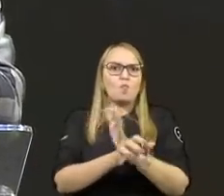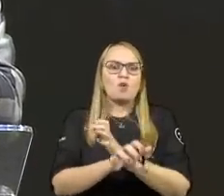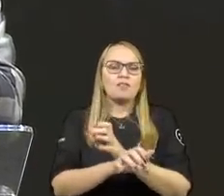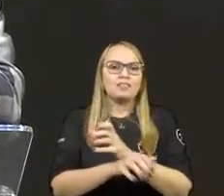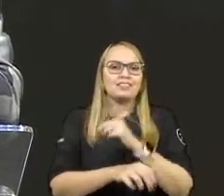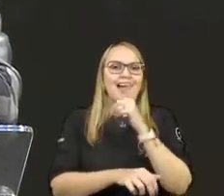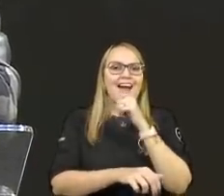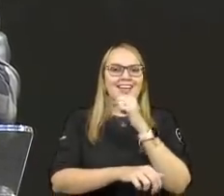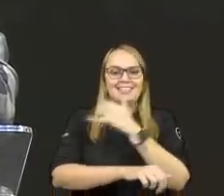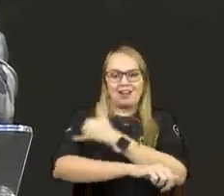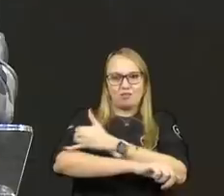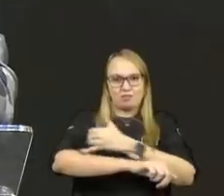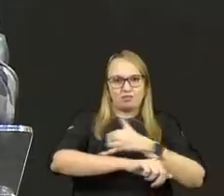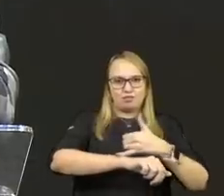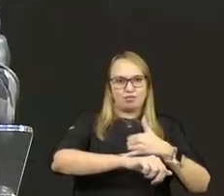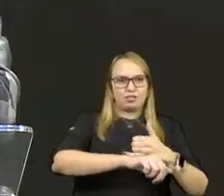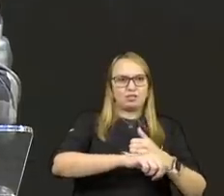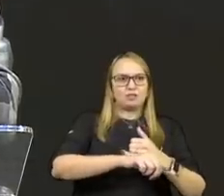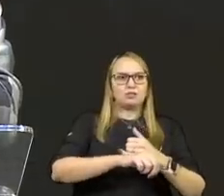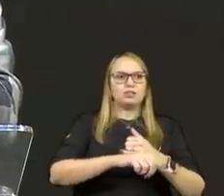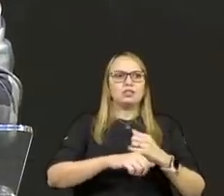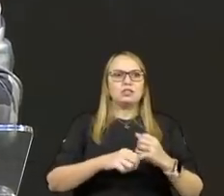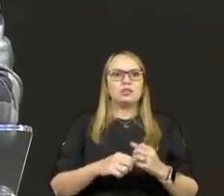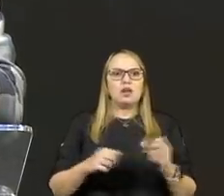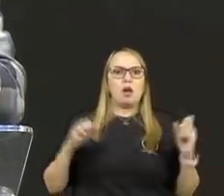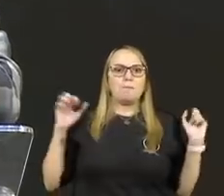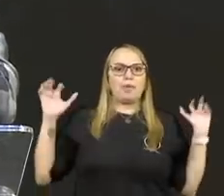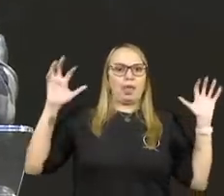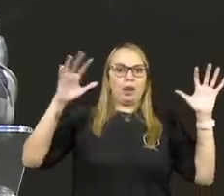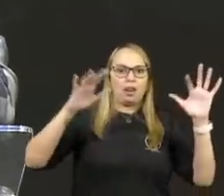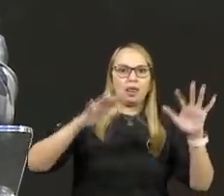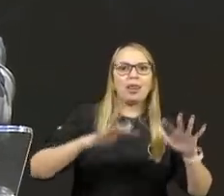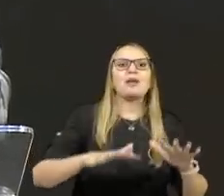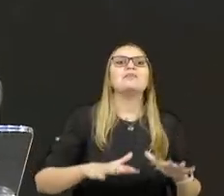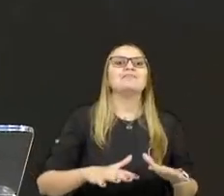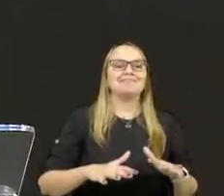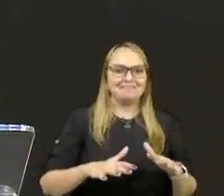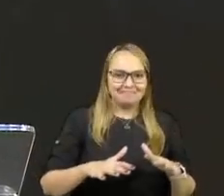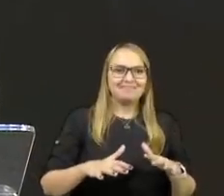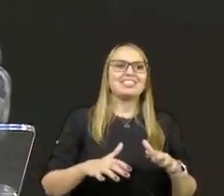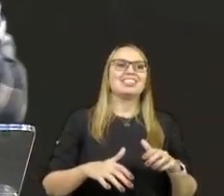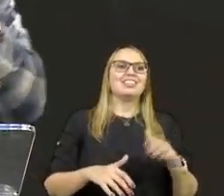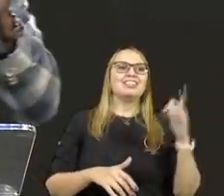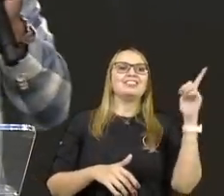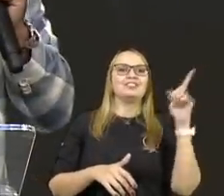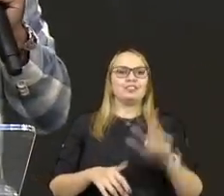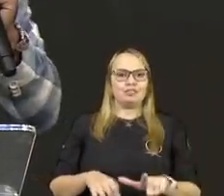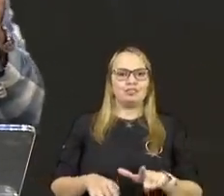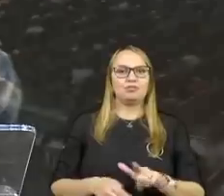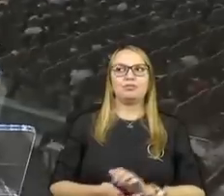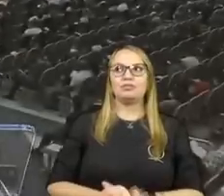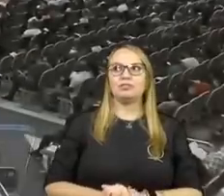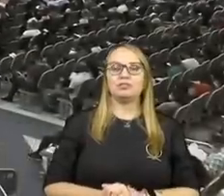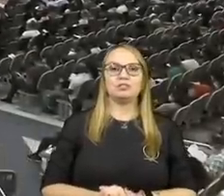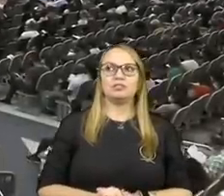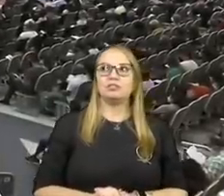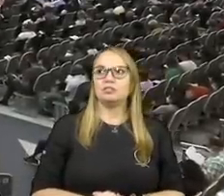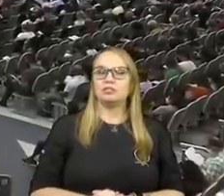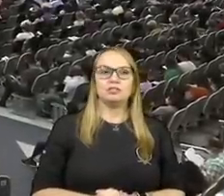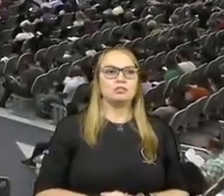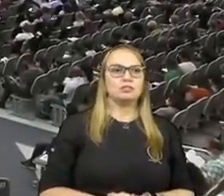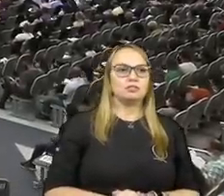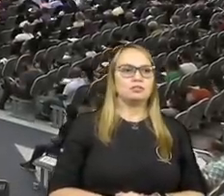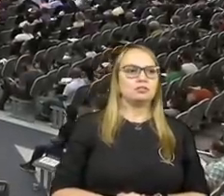do Jordão se tornaram ao seu lugar e corriam como antes, sobre todas as suas ribanceiras.